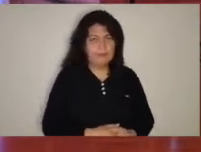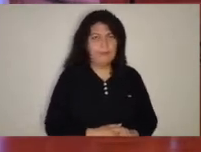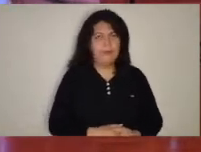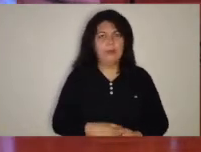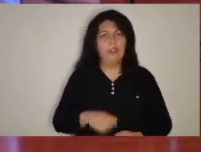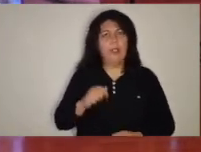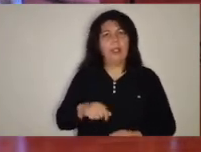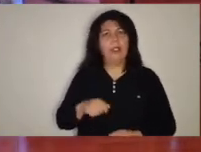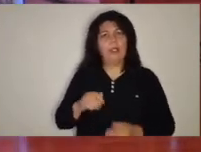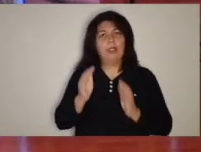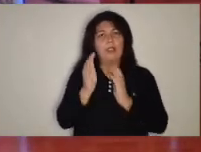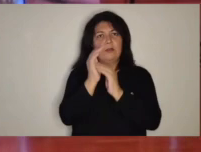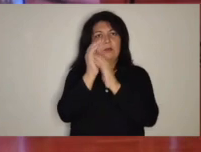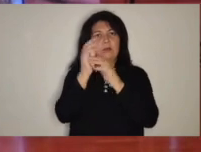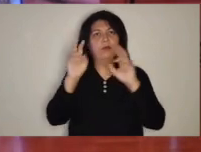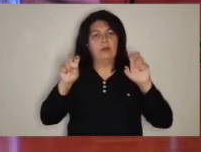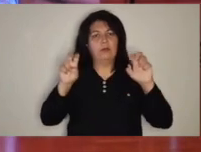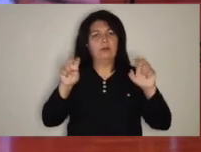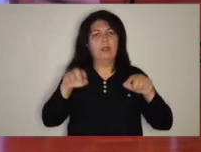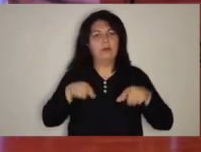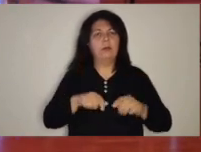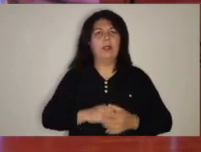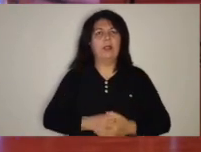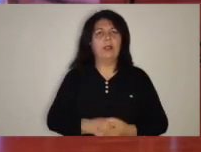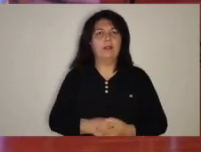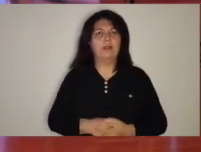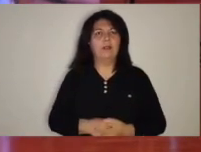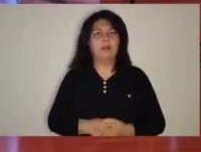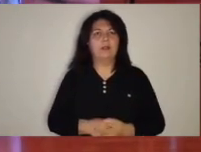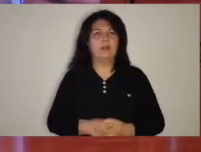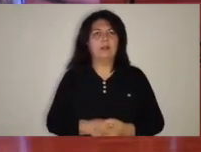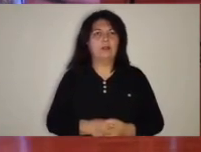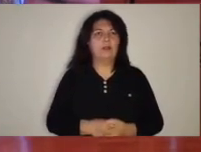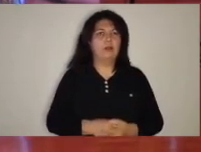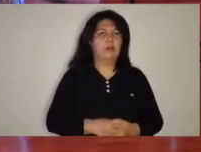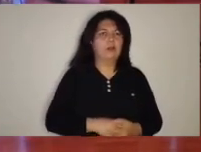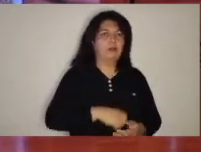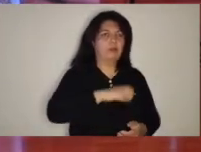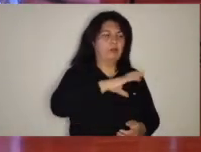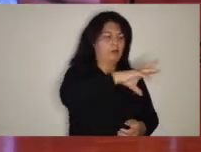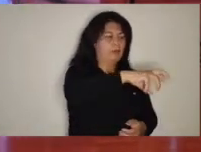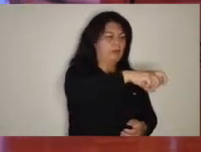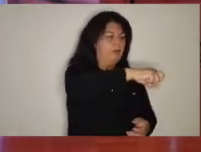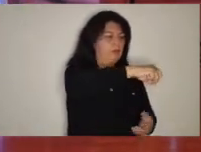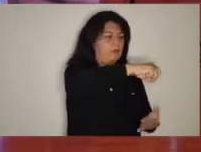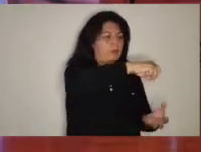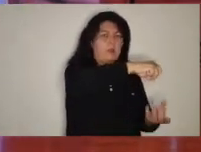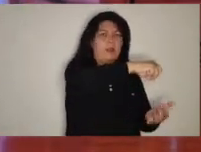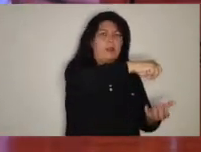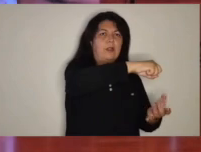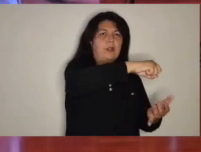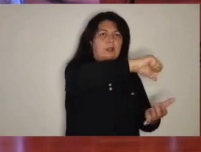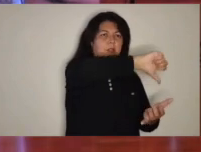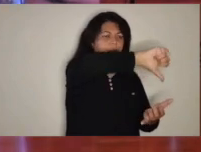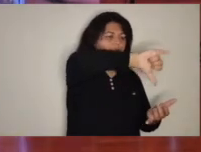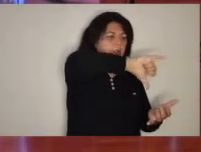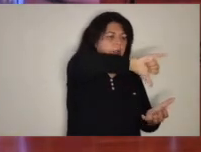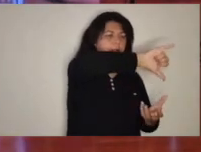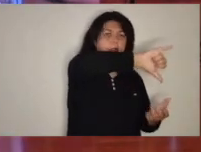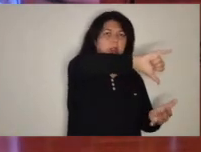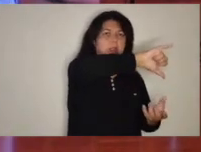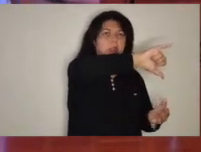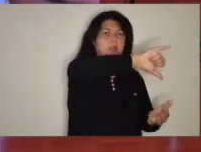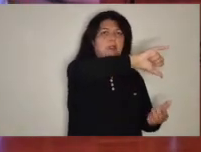E este louvor, ele fala sobre isso. Sobre a gente manter nossas lamparinas acesas. Sobre a gente manter a